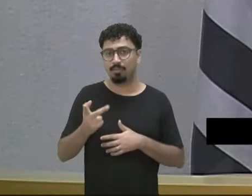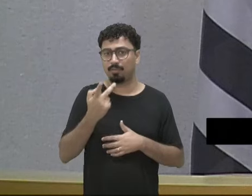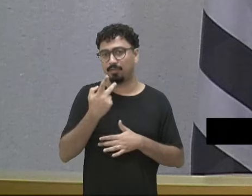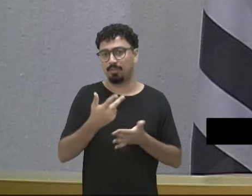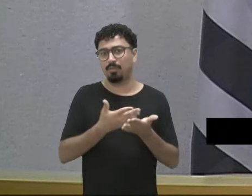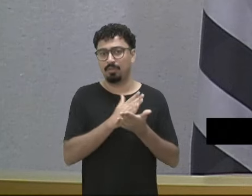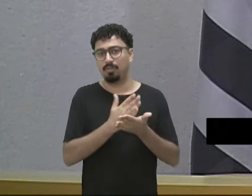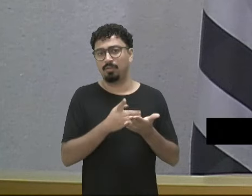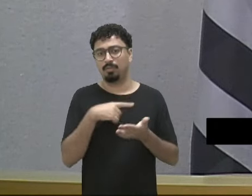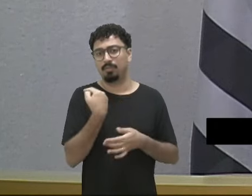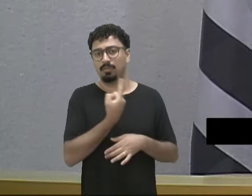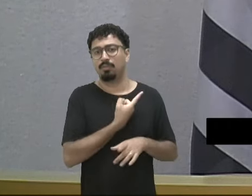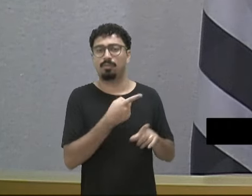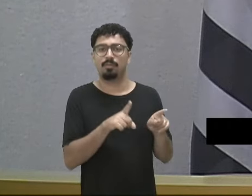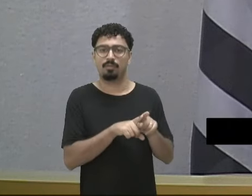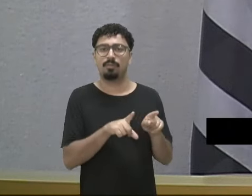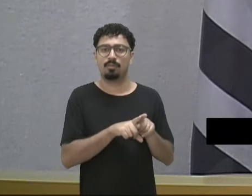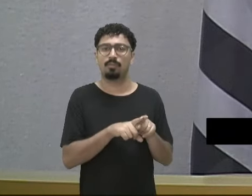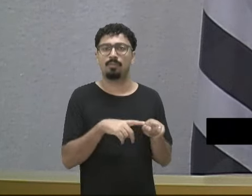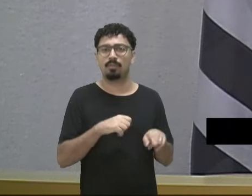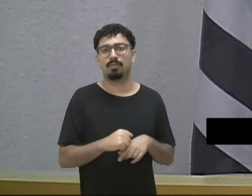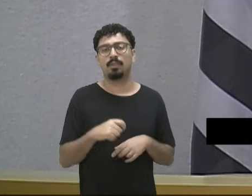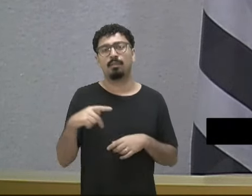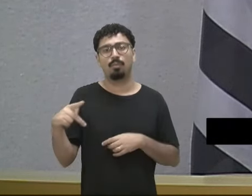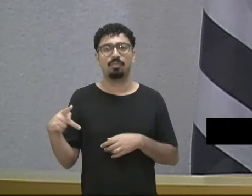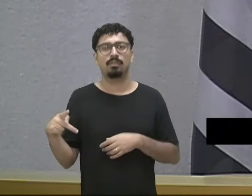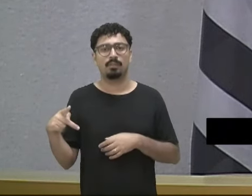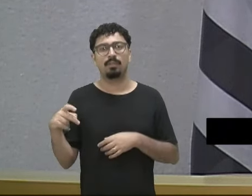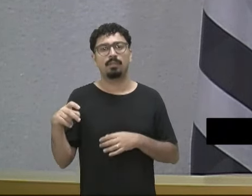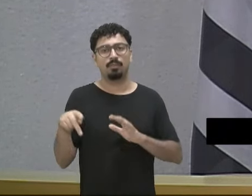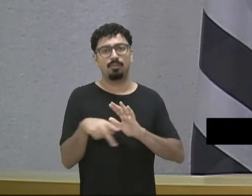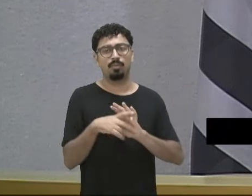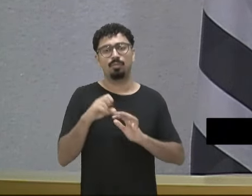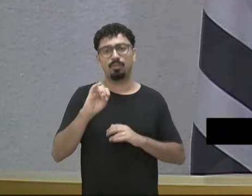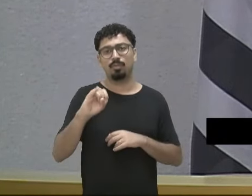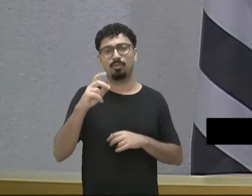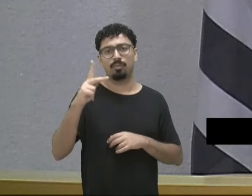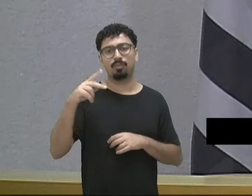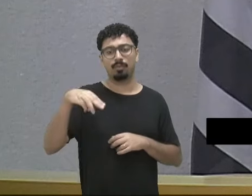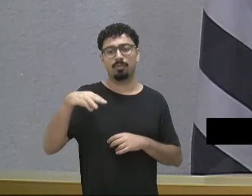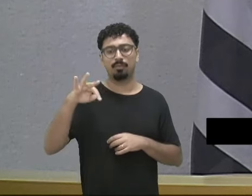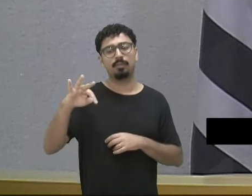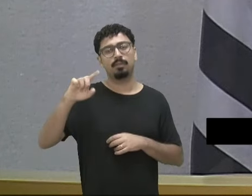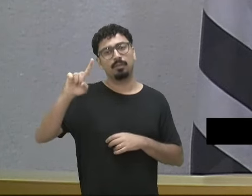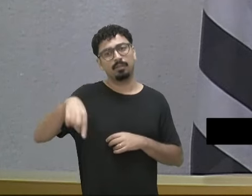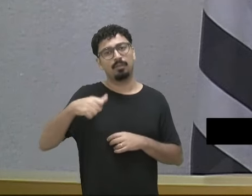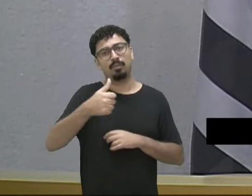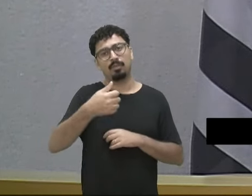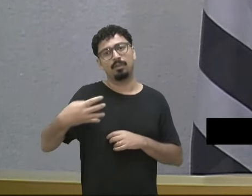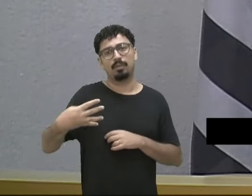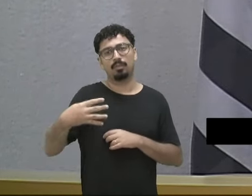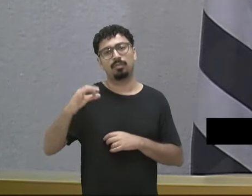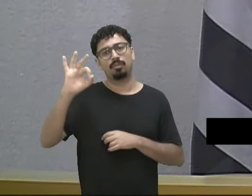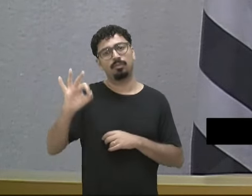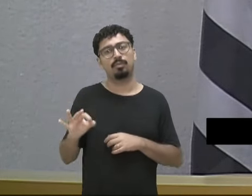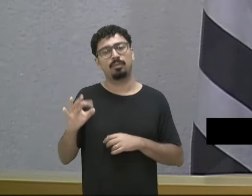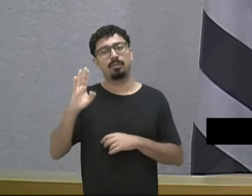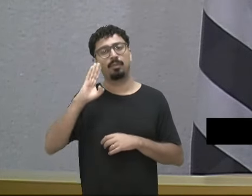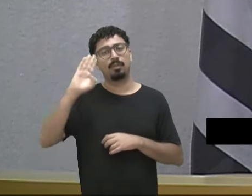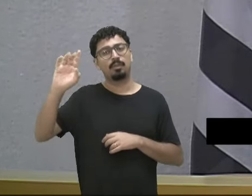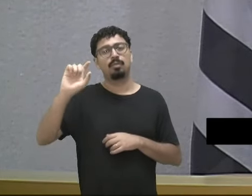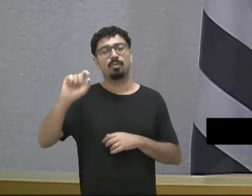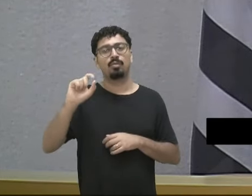incomoda tanto quanto aposentados do IPMT, que é a questão do 14%, principalmente para aqueles